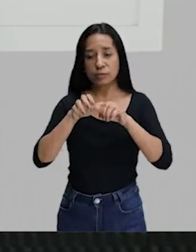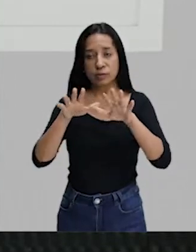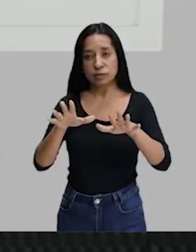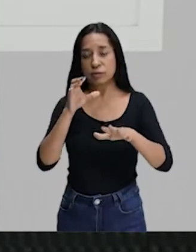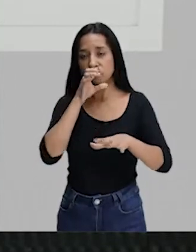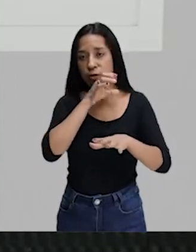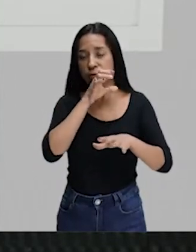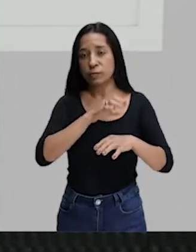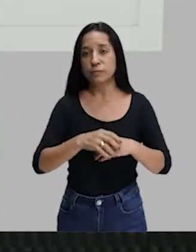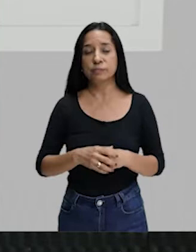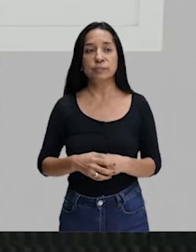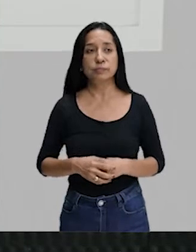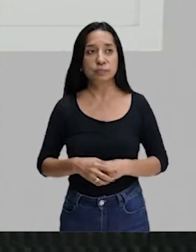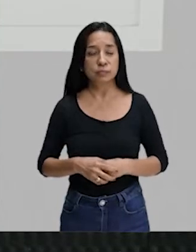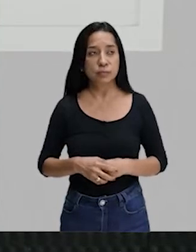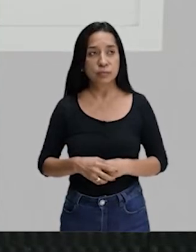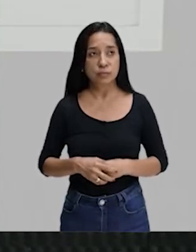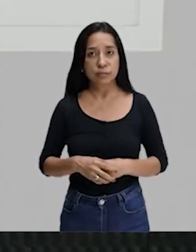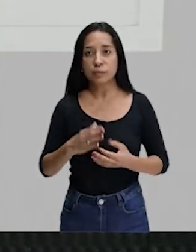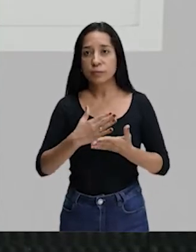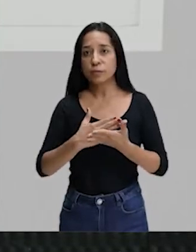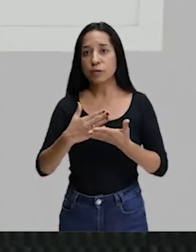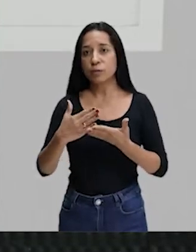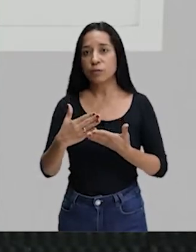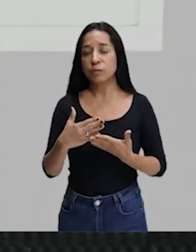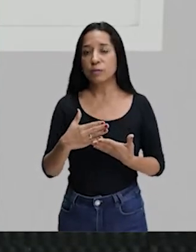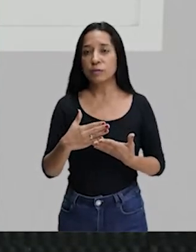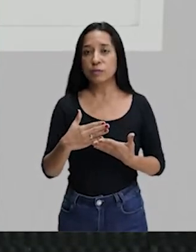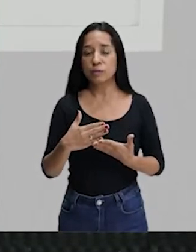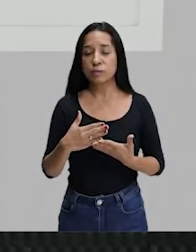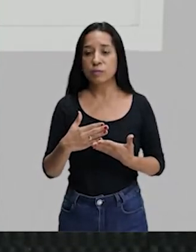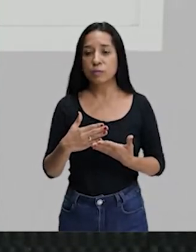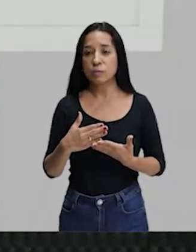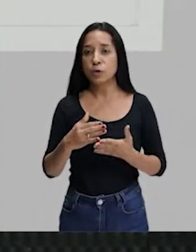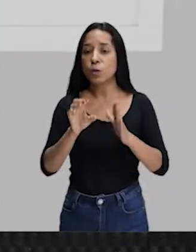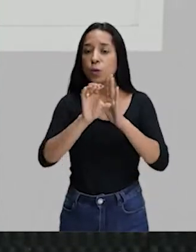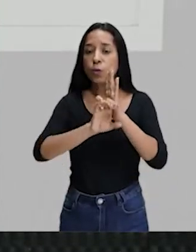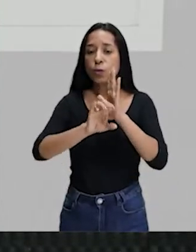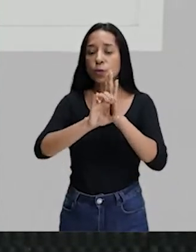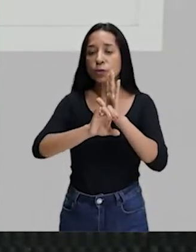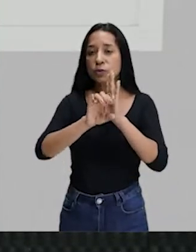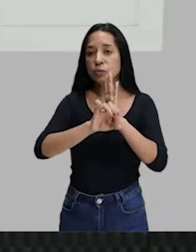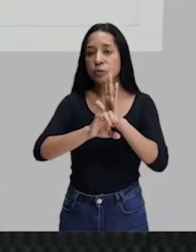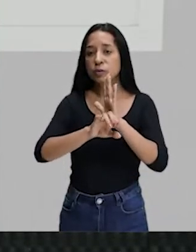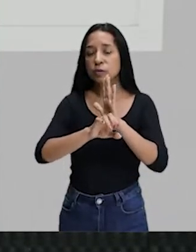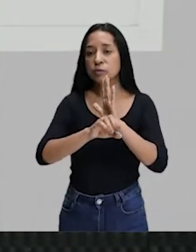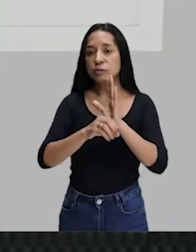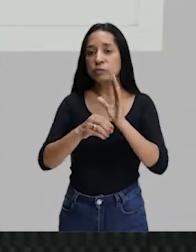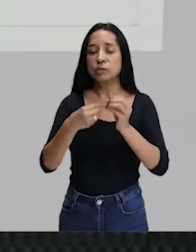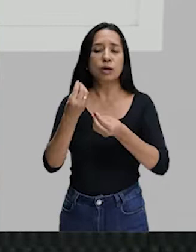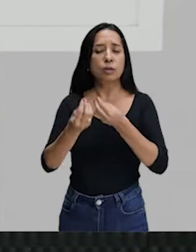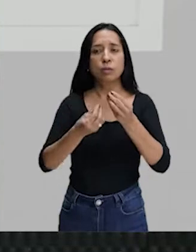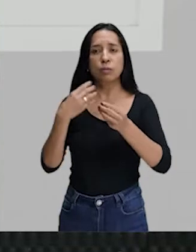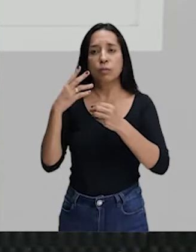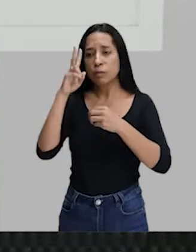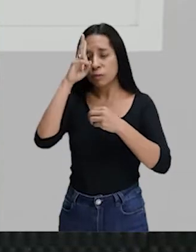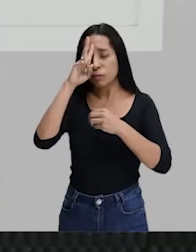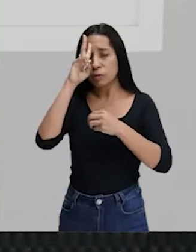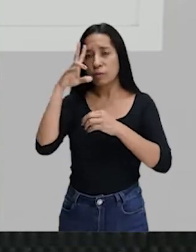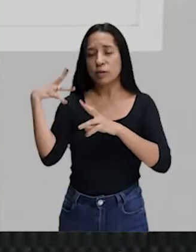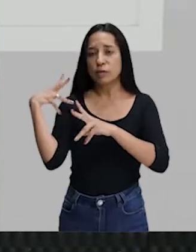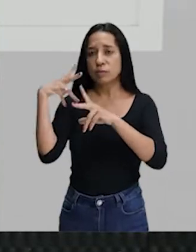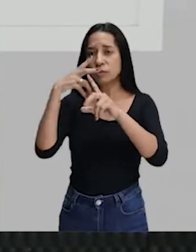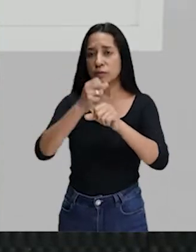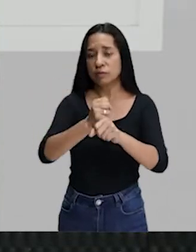vamos lá. Vamos começar aqui conceituando, uma forma de lembrar o que é